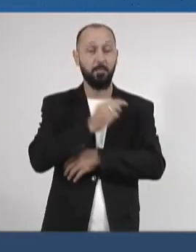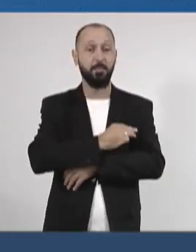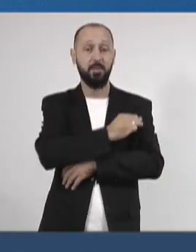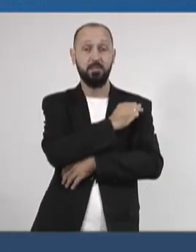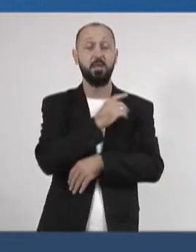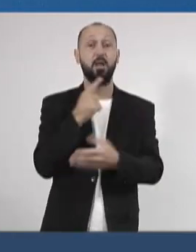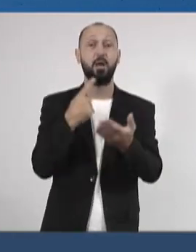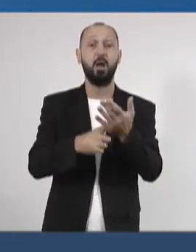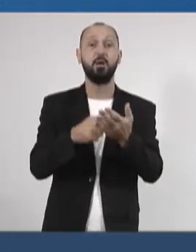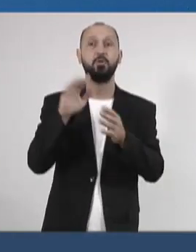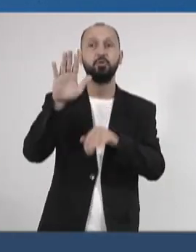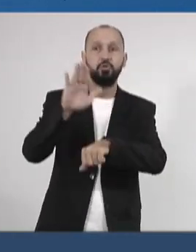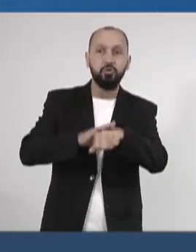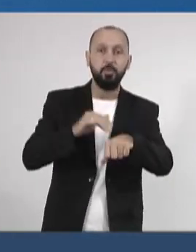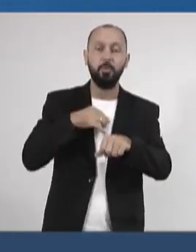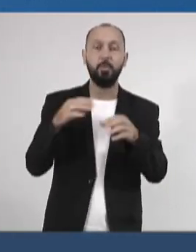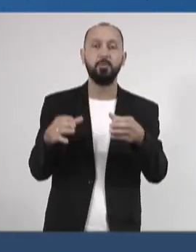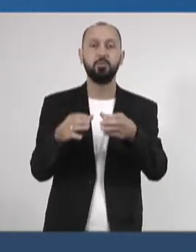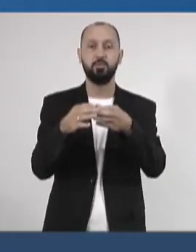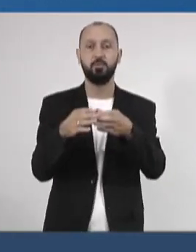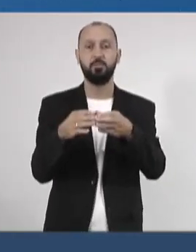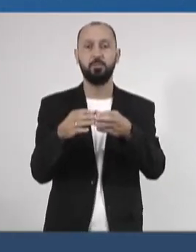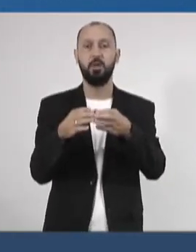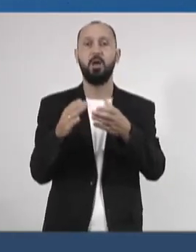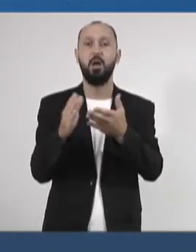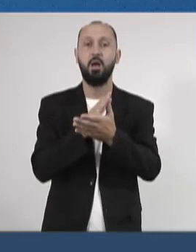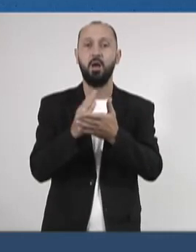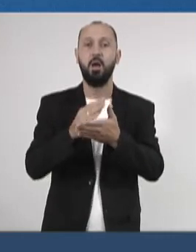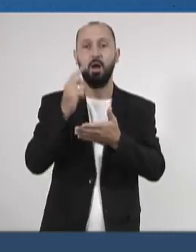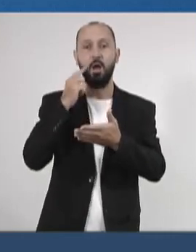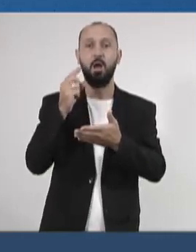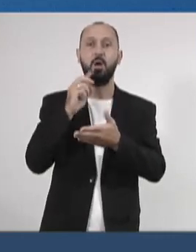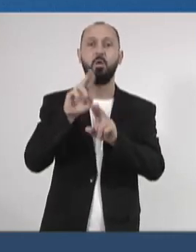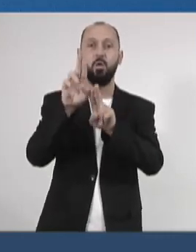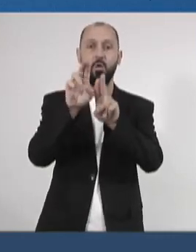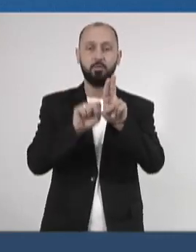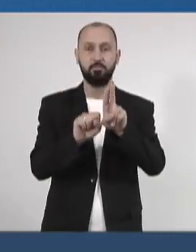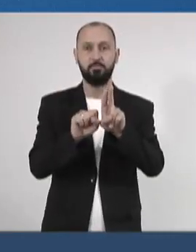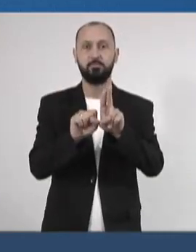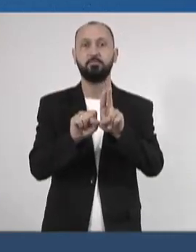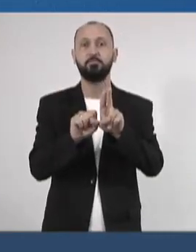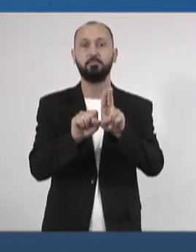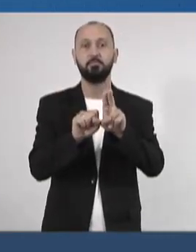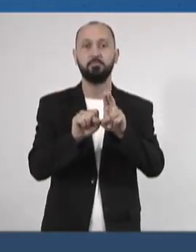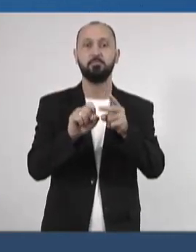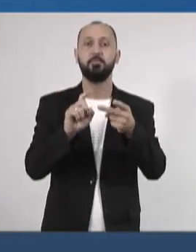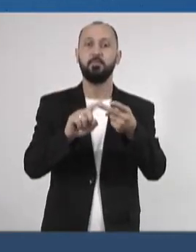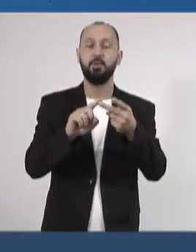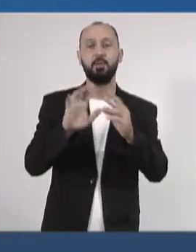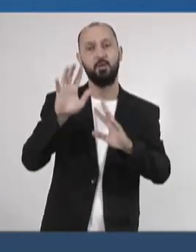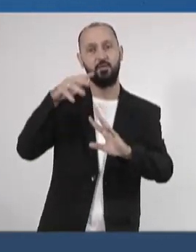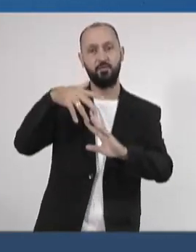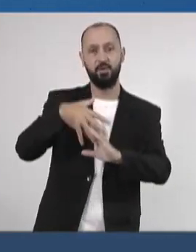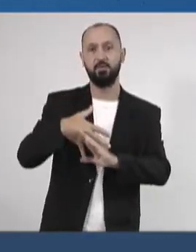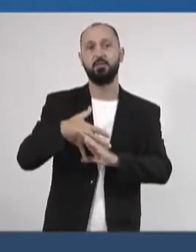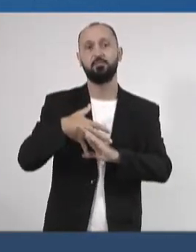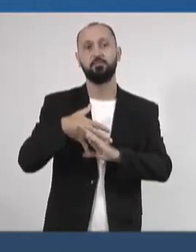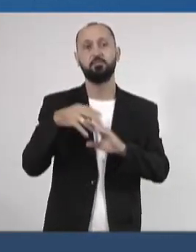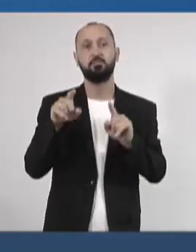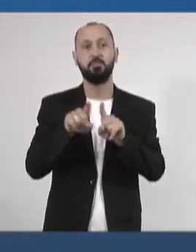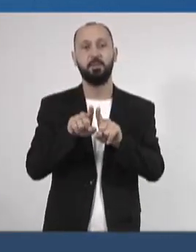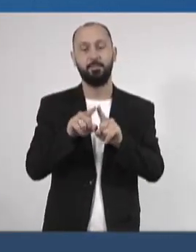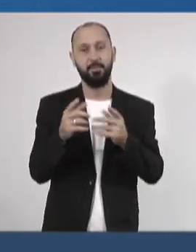concordou, chamar para essa comissão a Universidade Estadual, a UEMS, e a Universidade Federal do Mato Grosso do